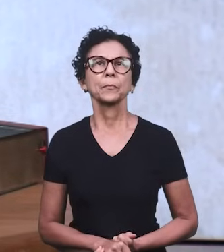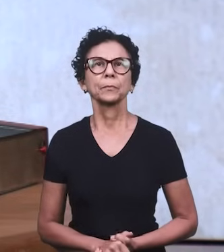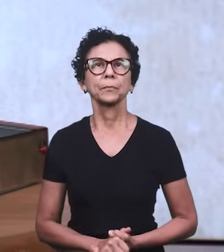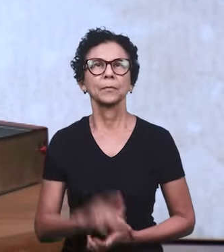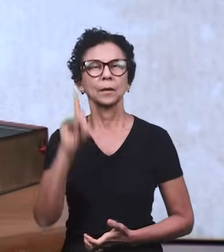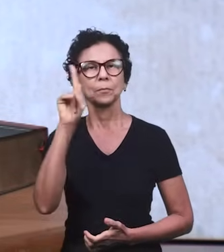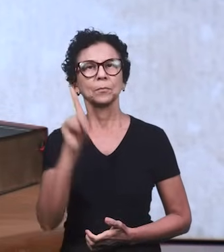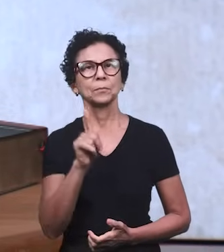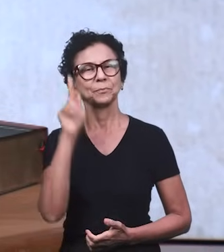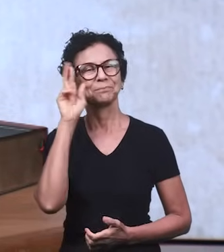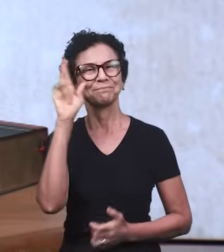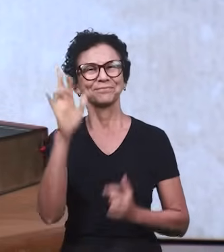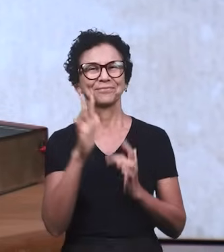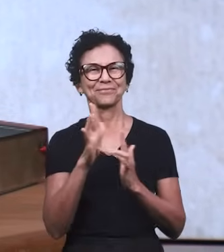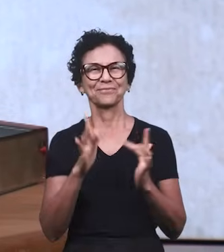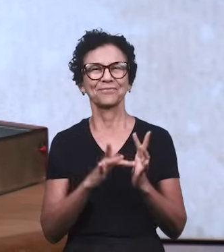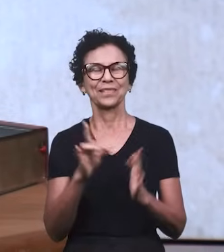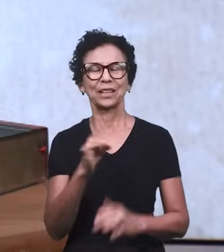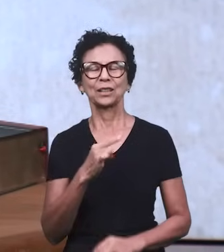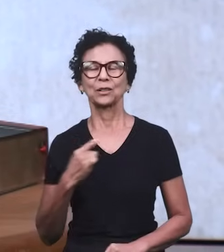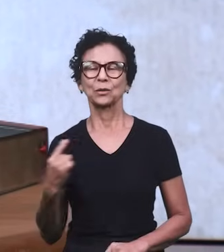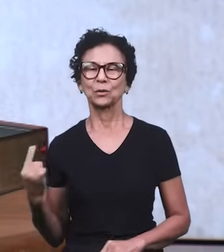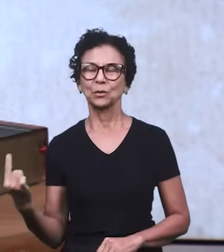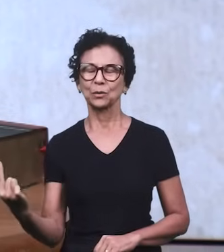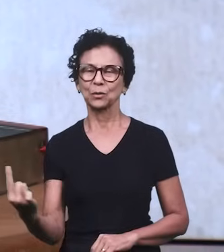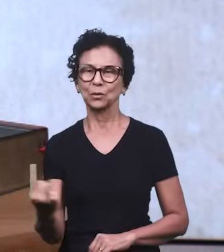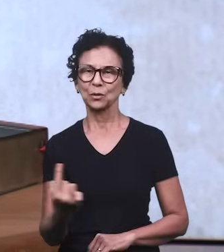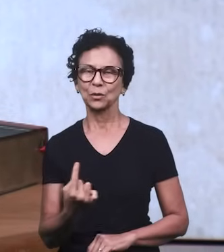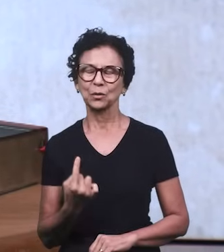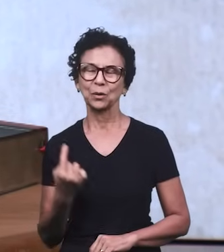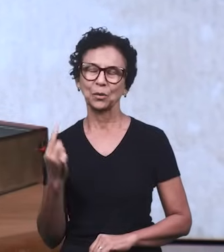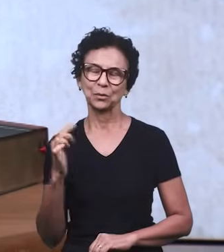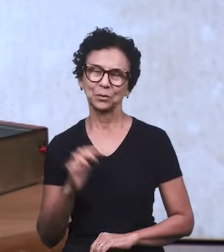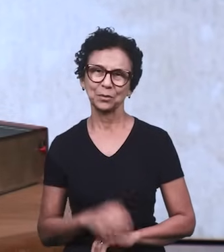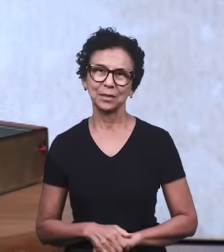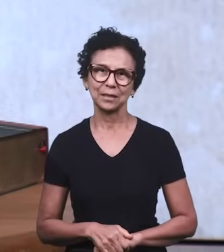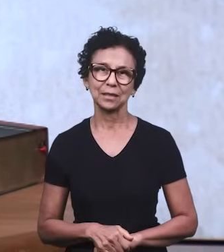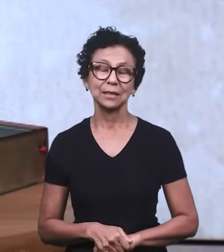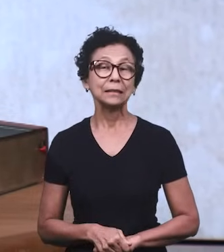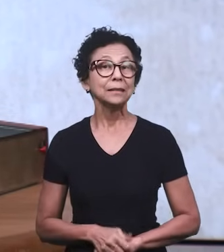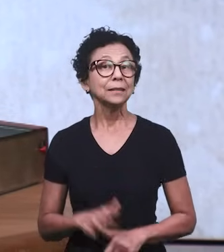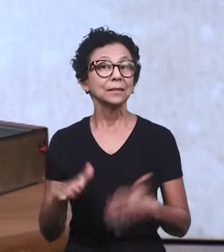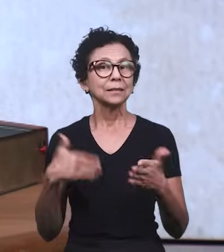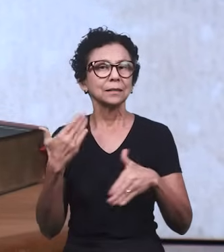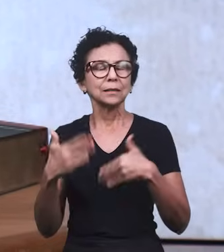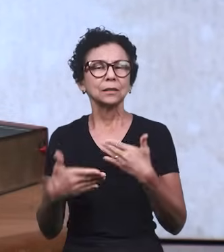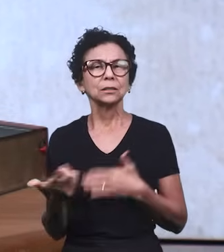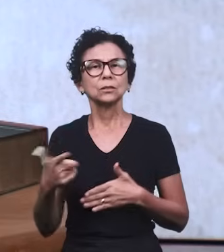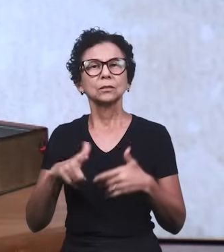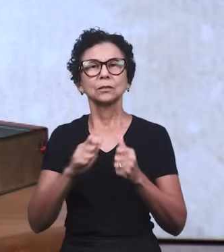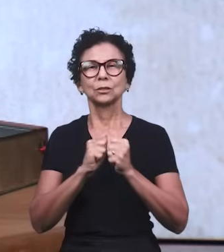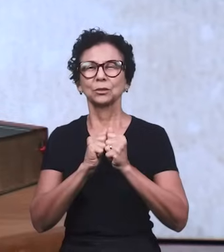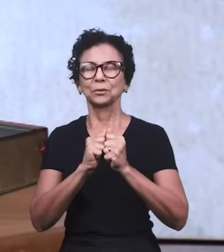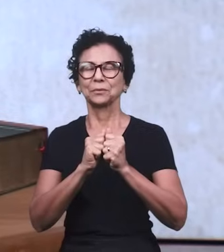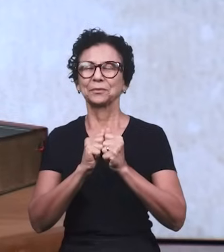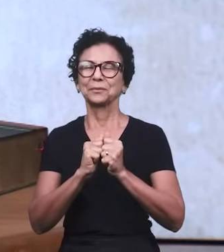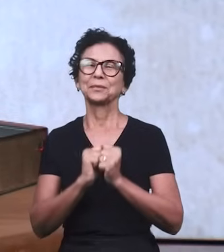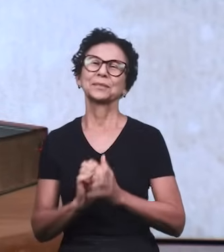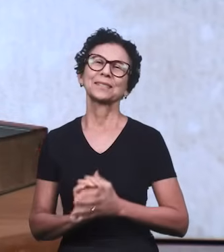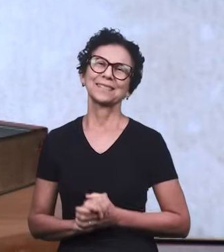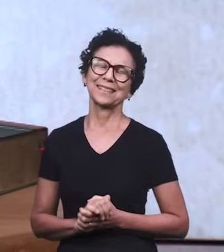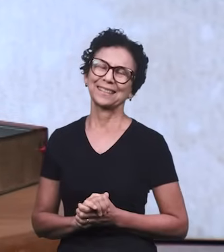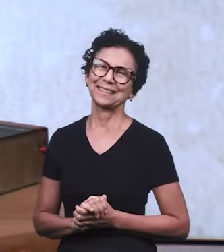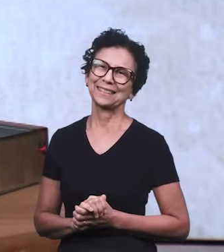a paz do Senhor Jesus a todos os irmãos é uma alegria estarmos juntos mais uma vez para